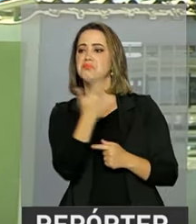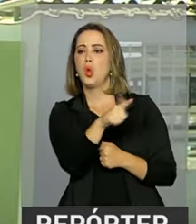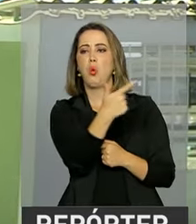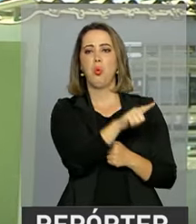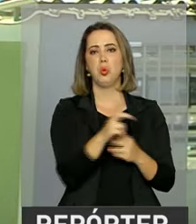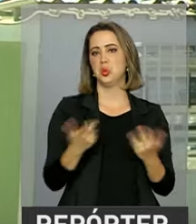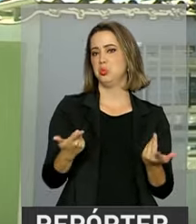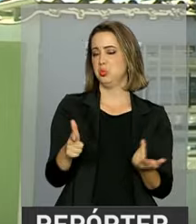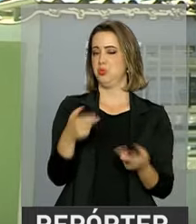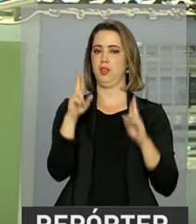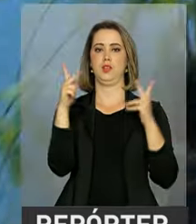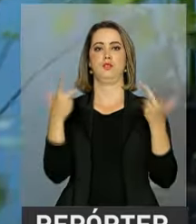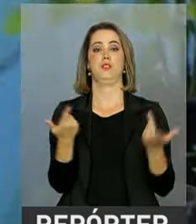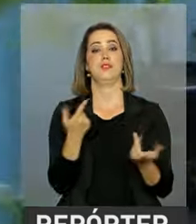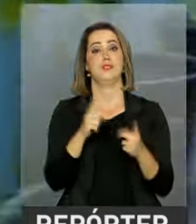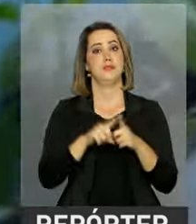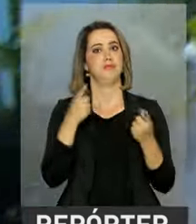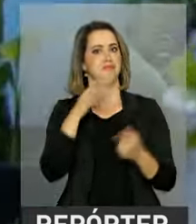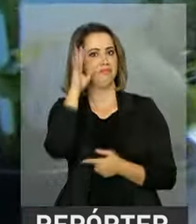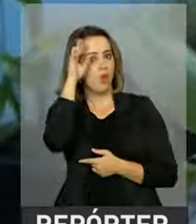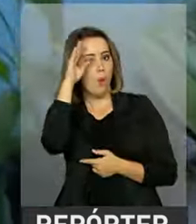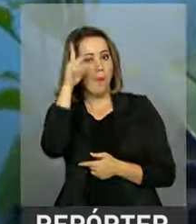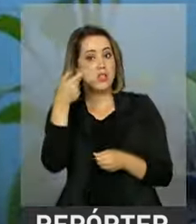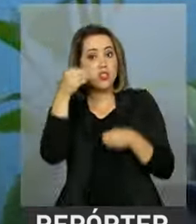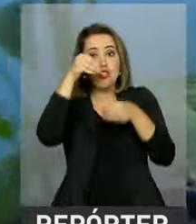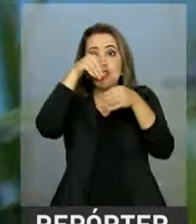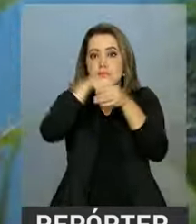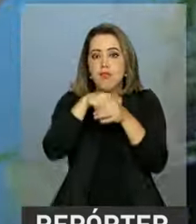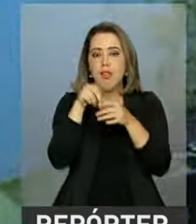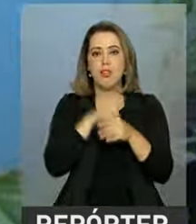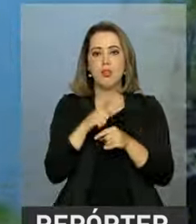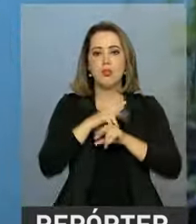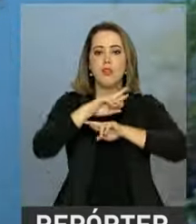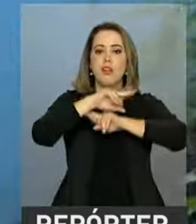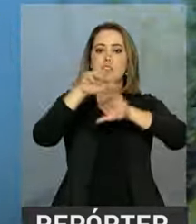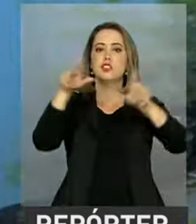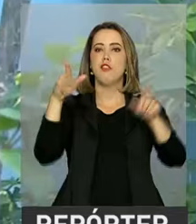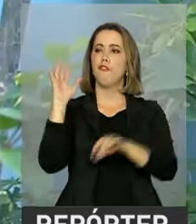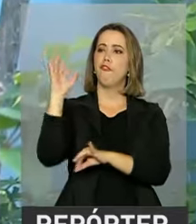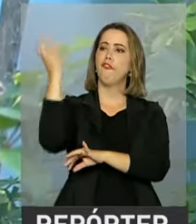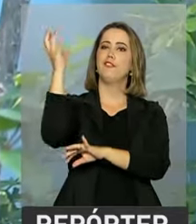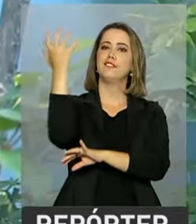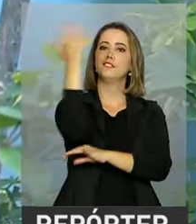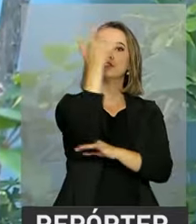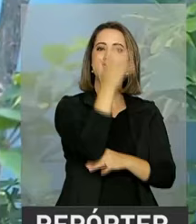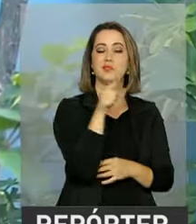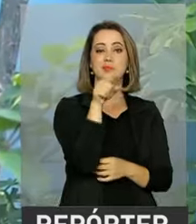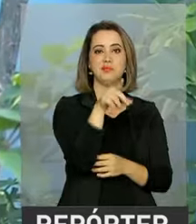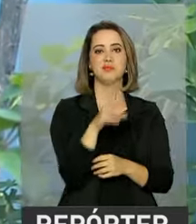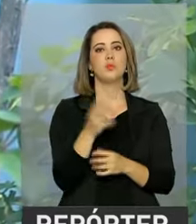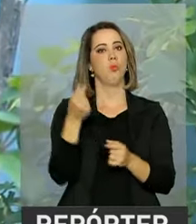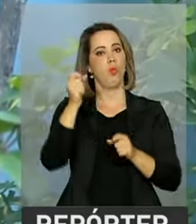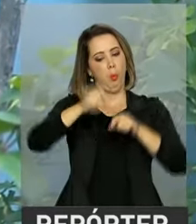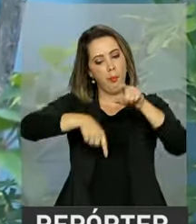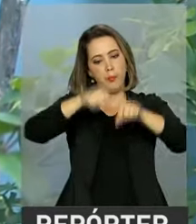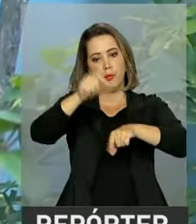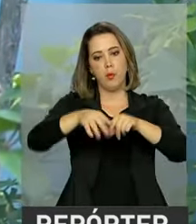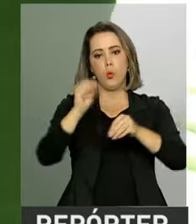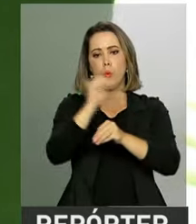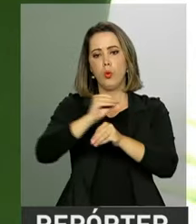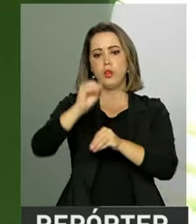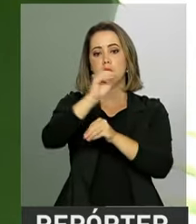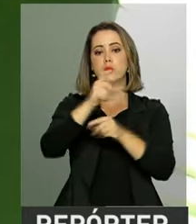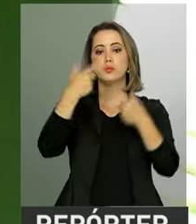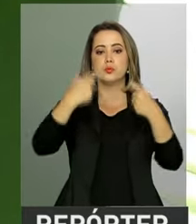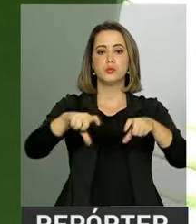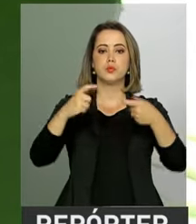tantas outras no Rio de Janeiro, nem imagina que dentro dela existe tanto verde. A horta, tão bem cuidada, no meio do centro